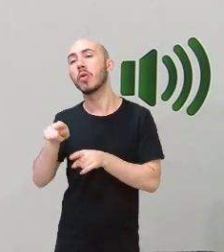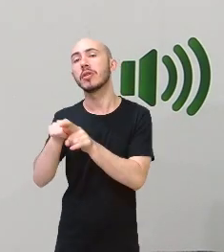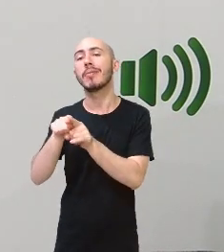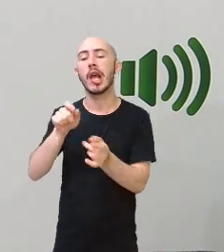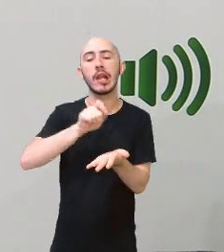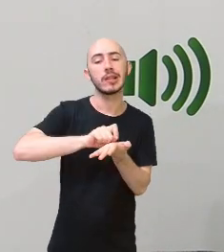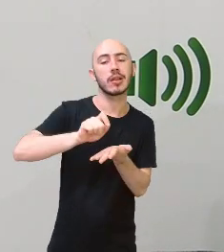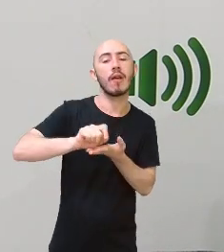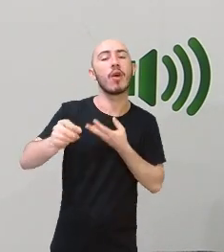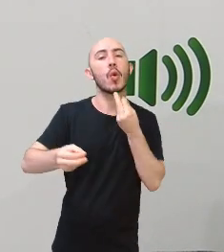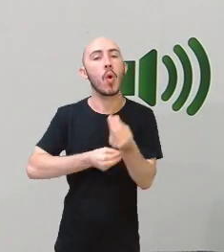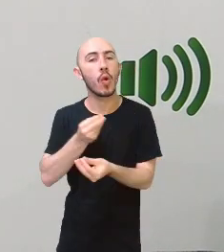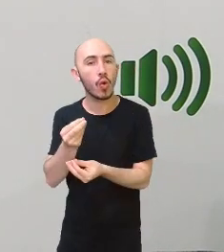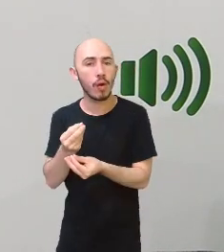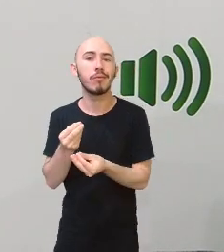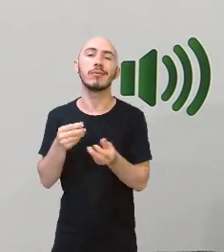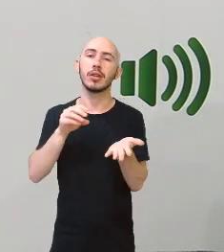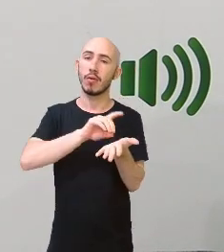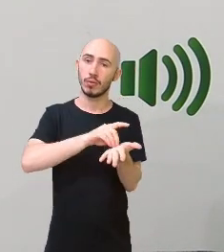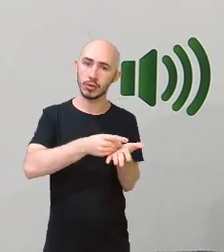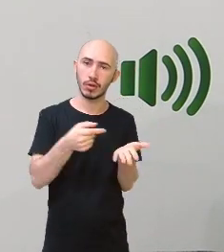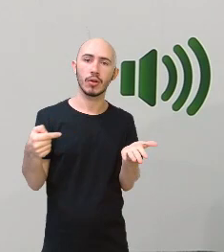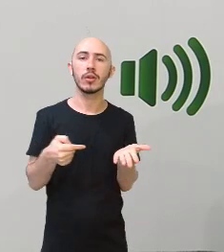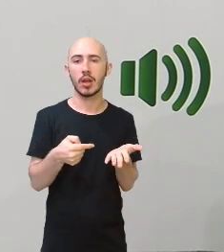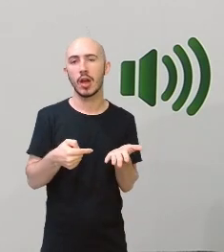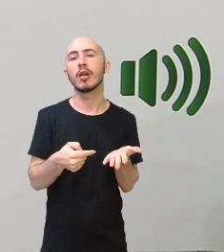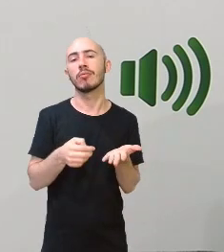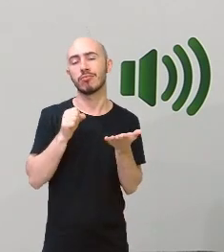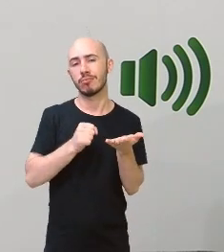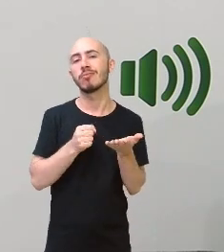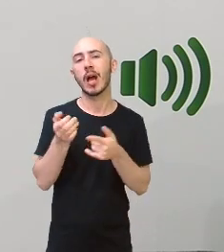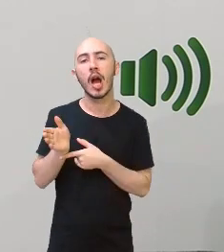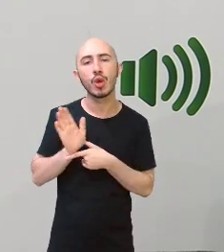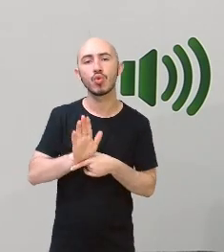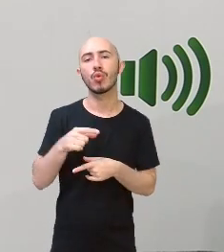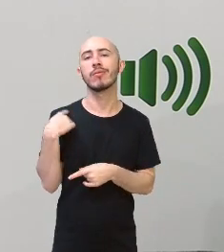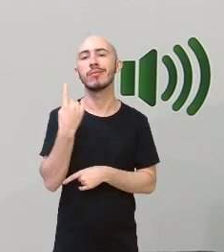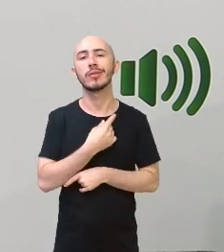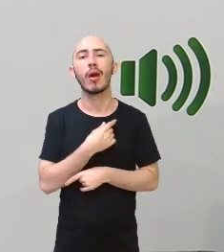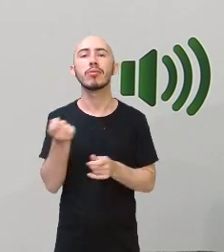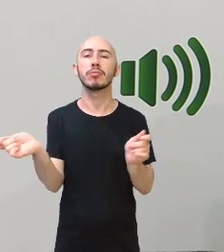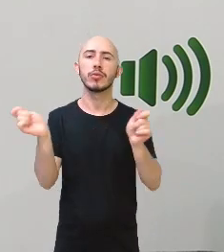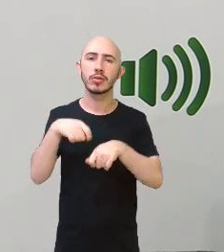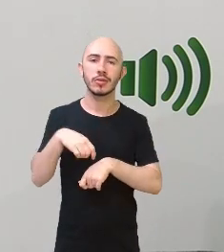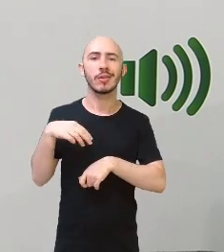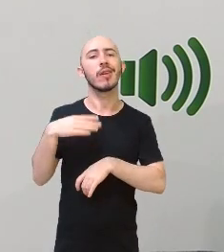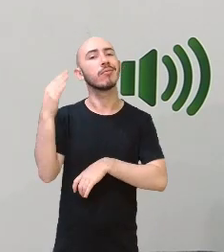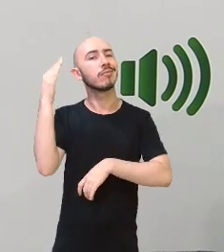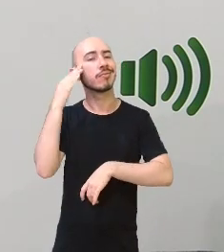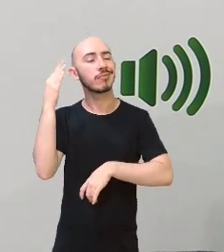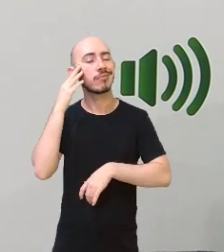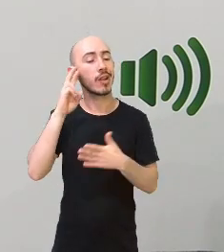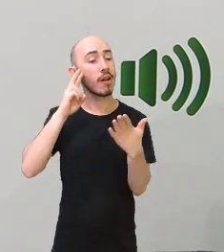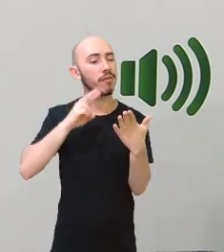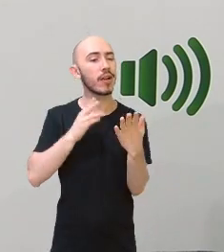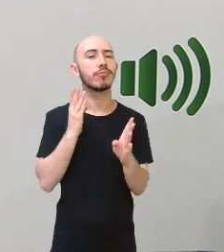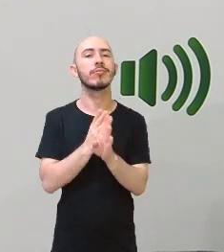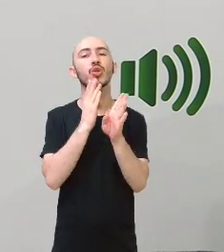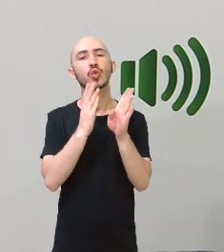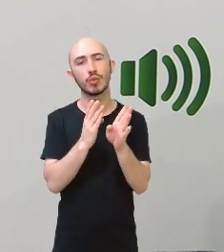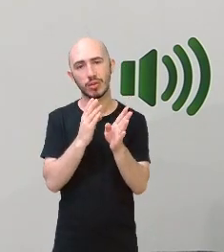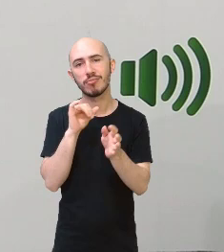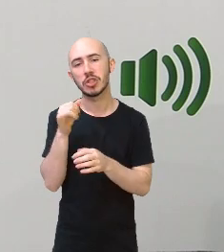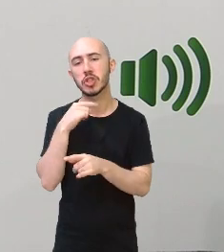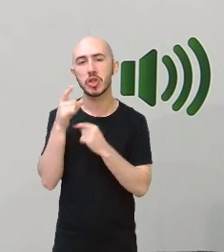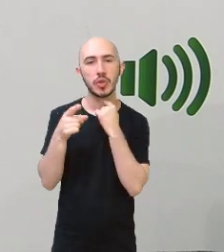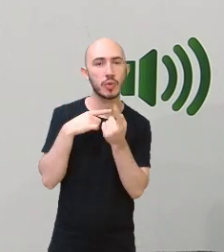mesmas, ele é uma forma, ele é um recurso que nós temos para esclarecer essa dúvida que surgiu